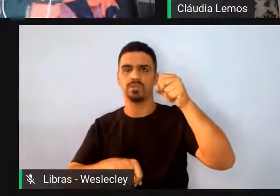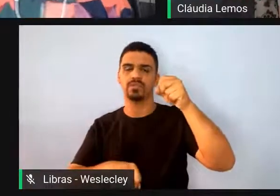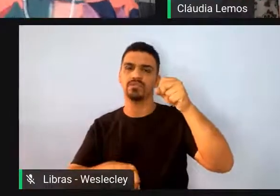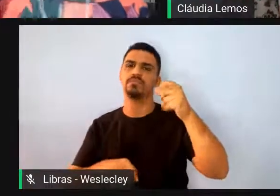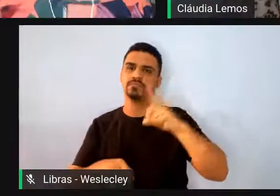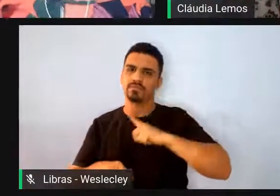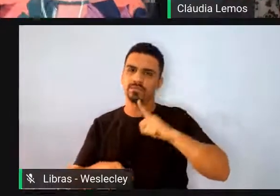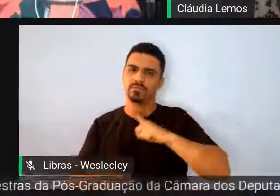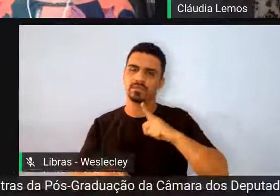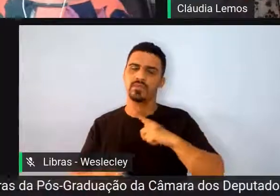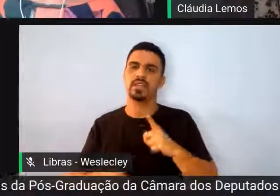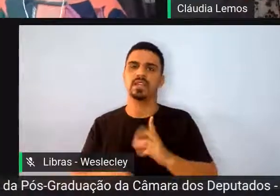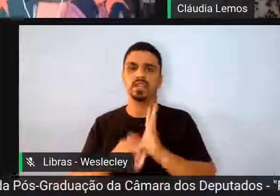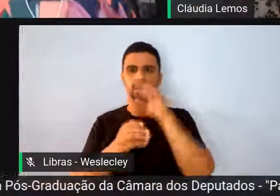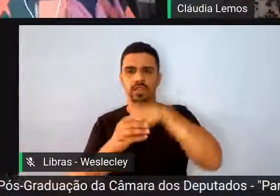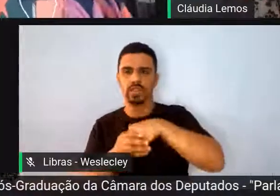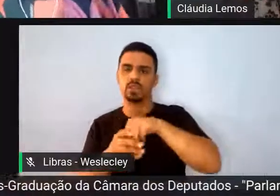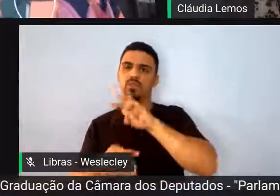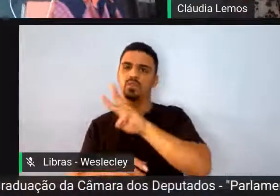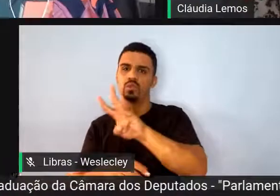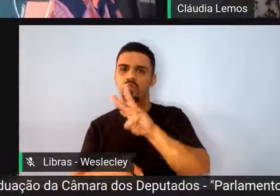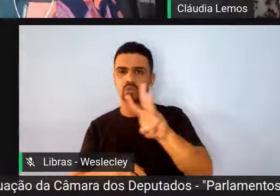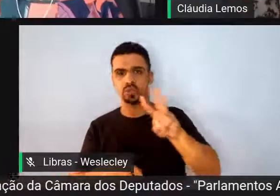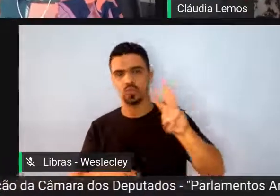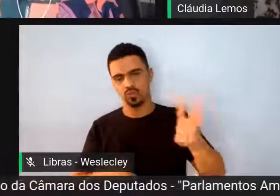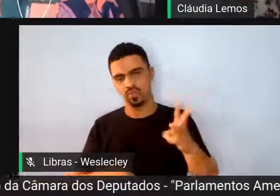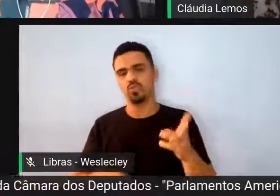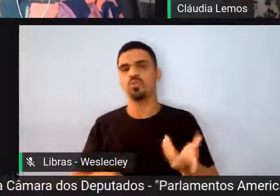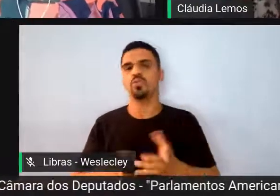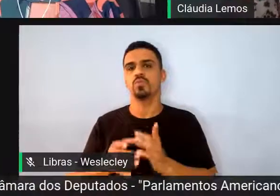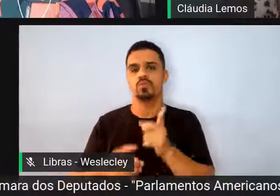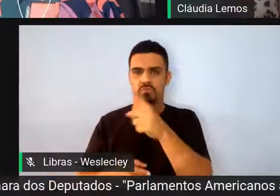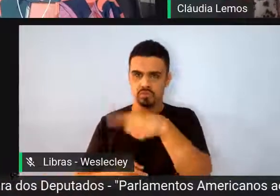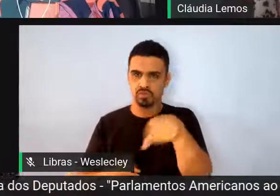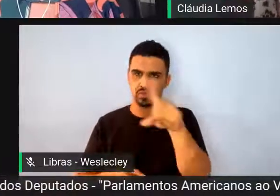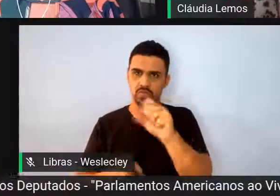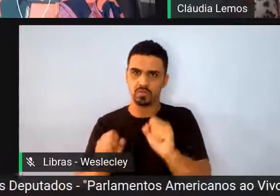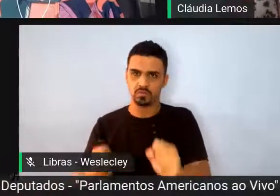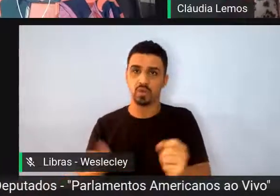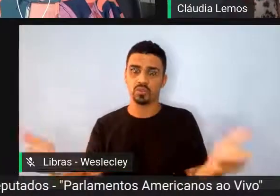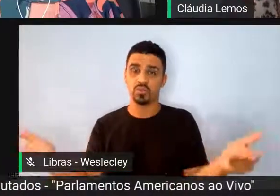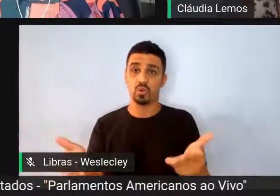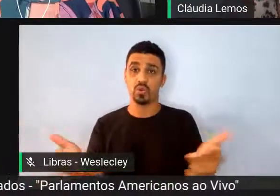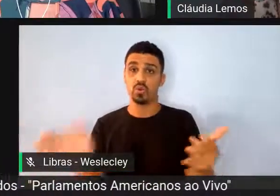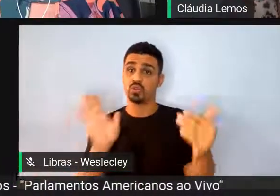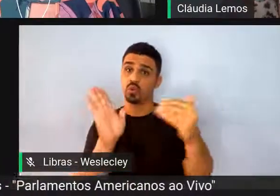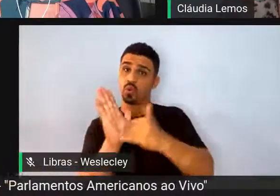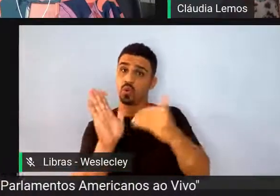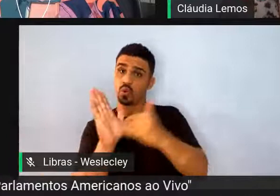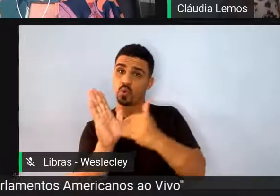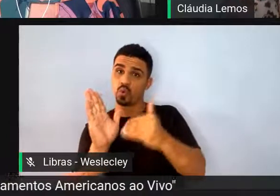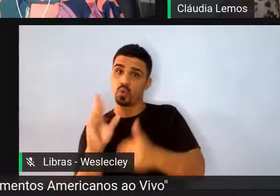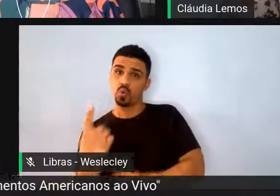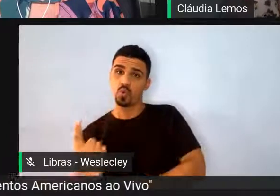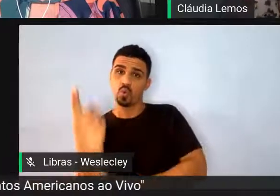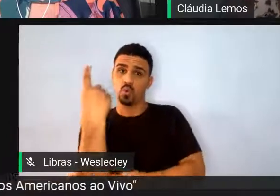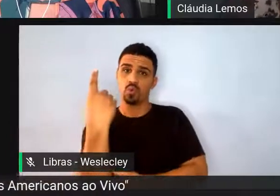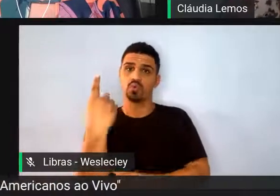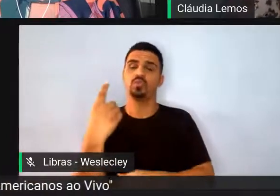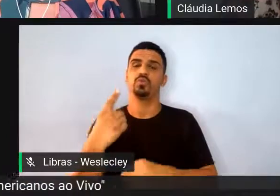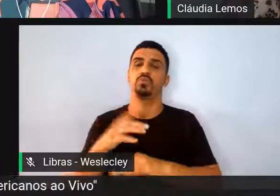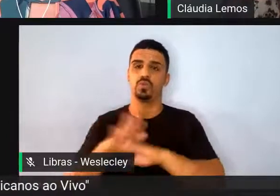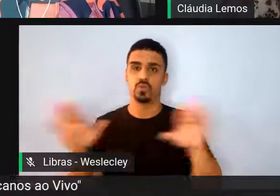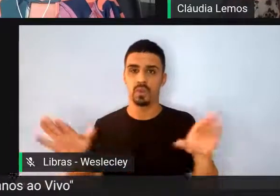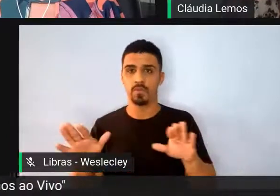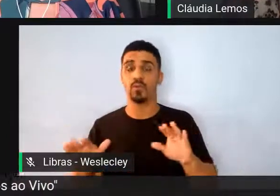disponíveis no canal do YouTube, que vocês estão acompanhando agora. A gente está encerrando hoje o ciclo de palestras desse ano, e ele vai